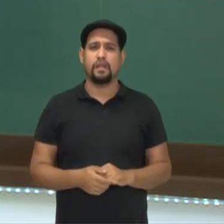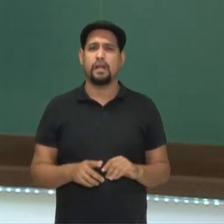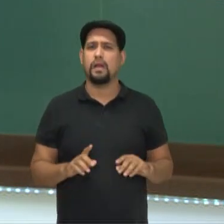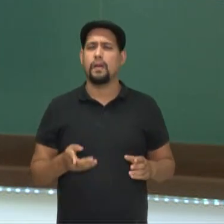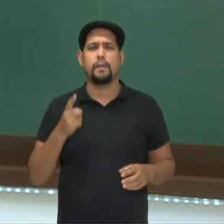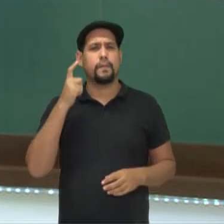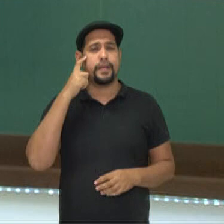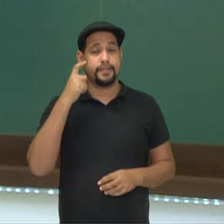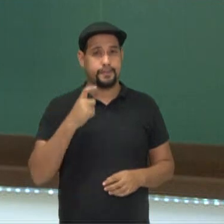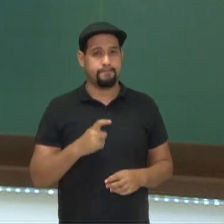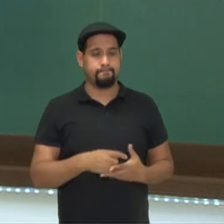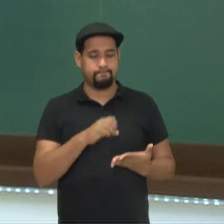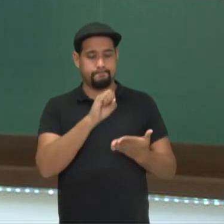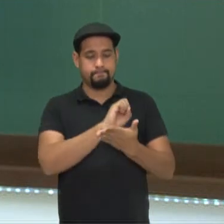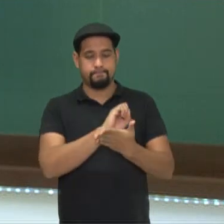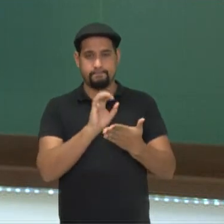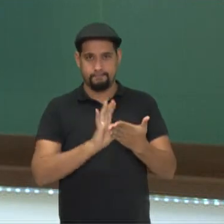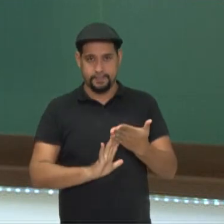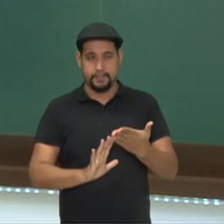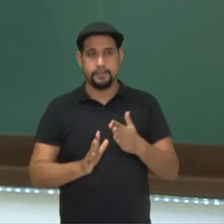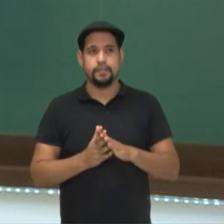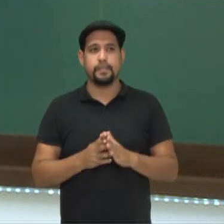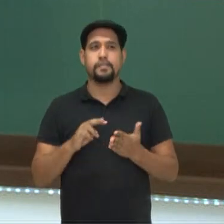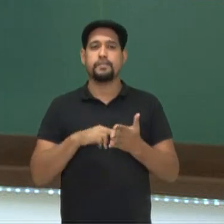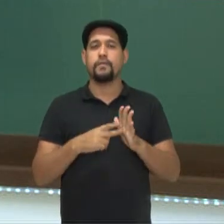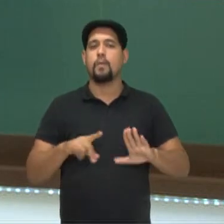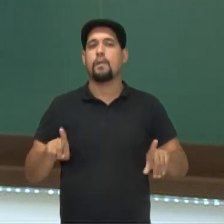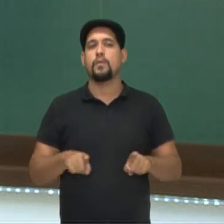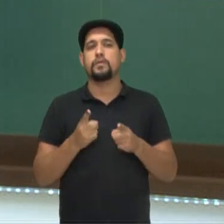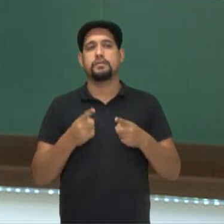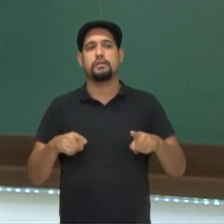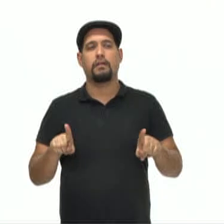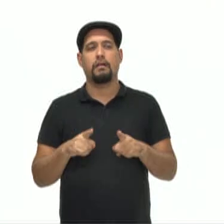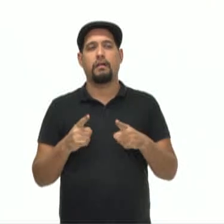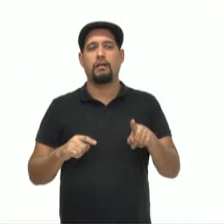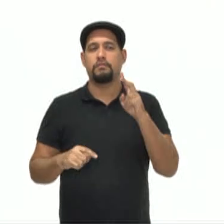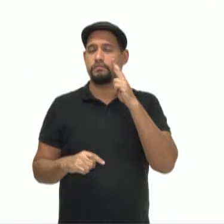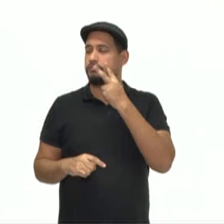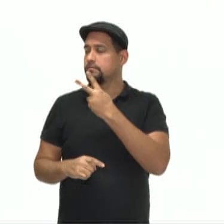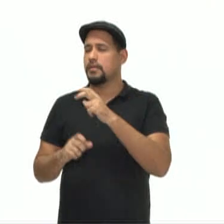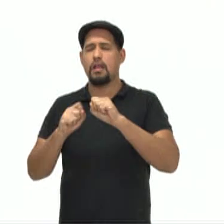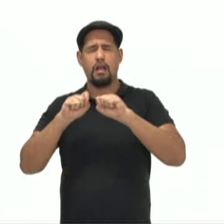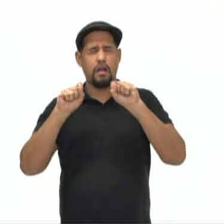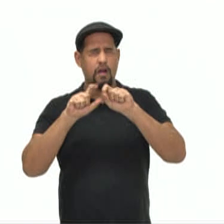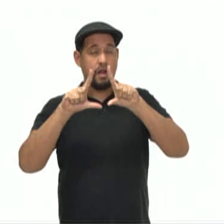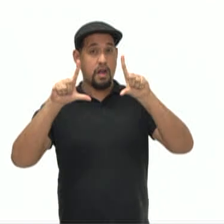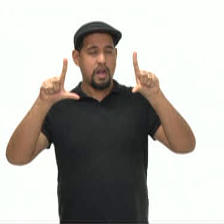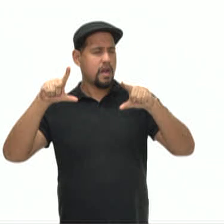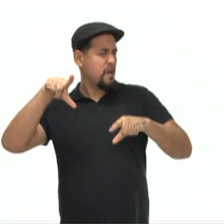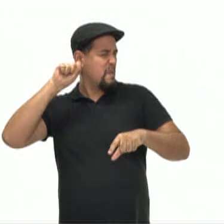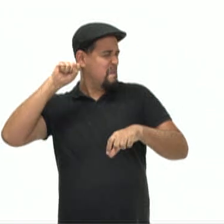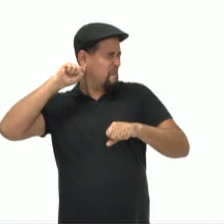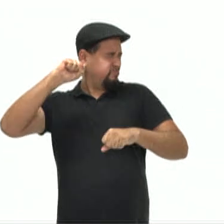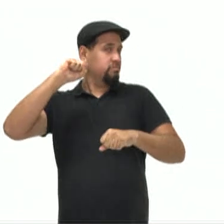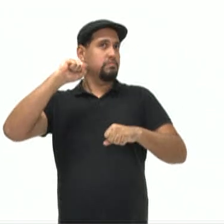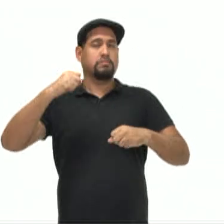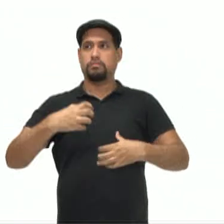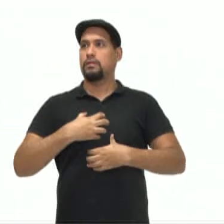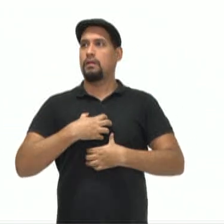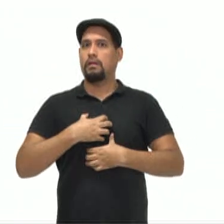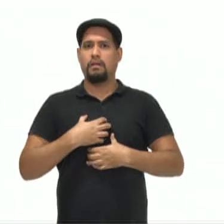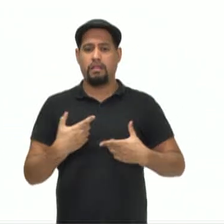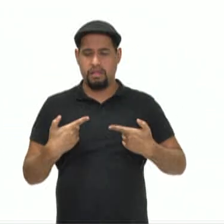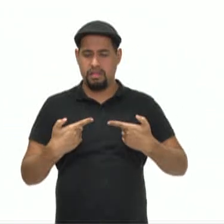aqui, é uma atividade. Essa é uma letra de música, tá? Acordei com um estrondo. Nessa